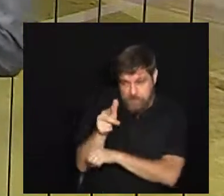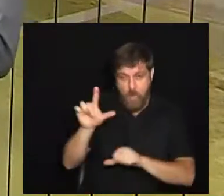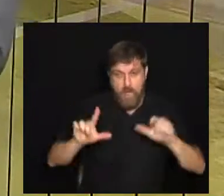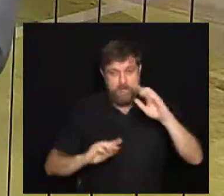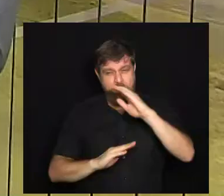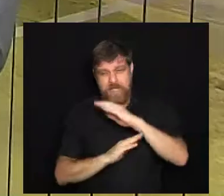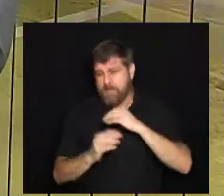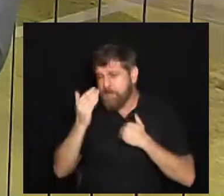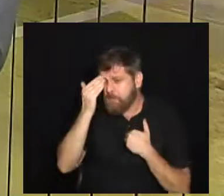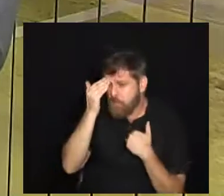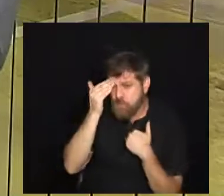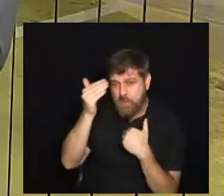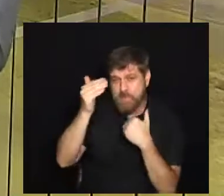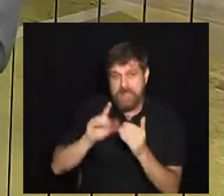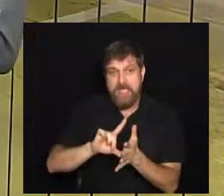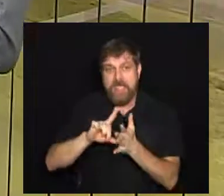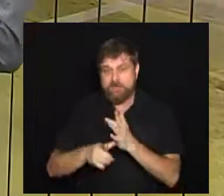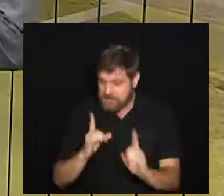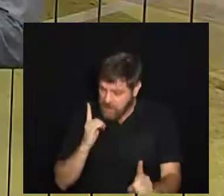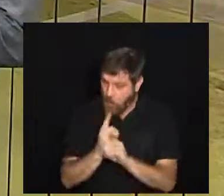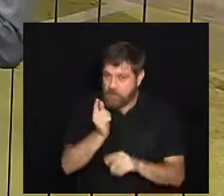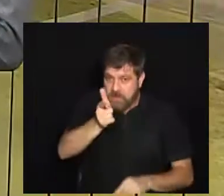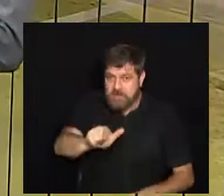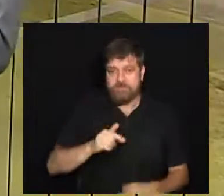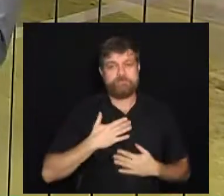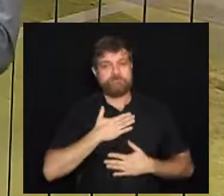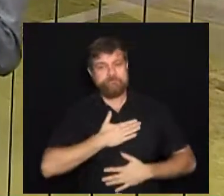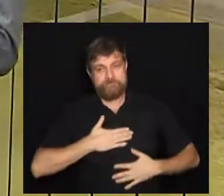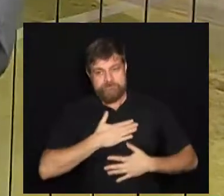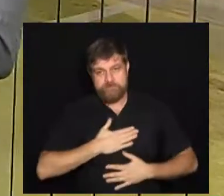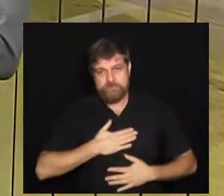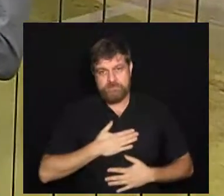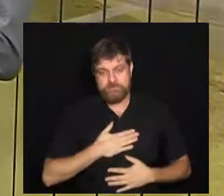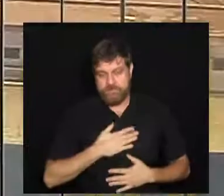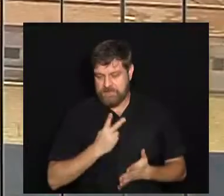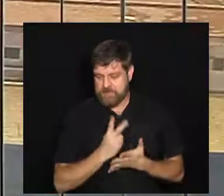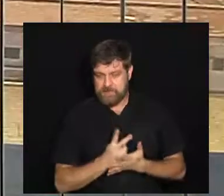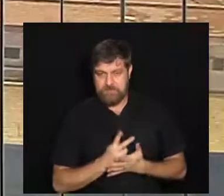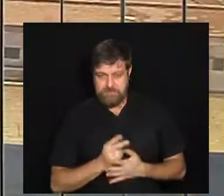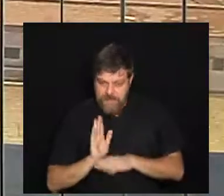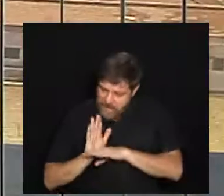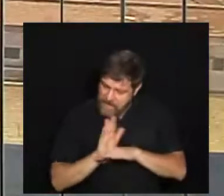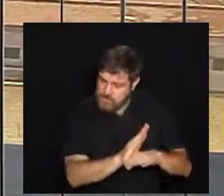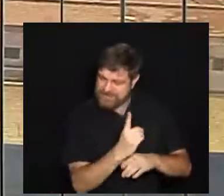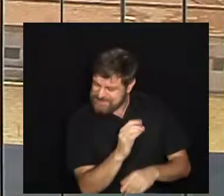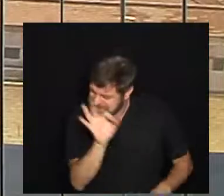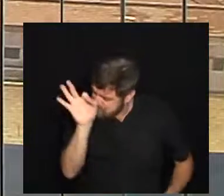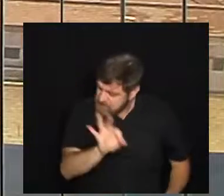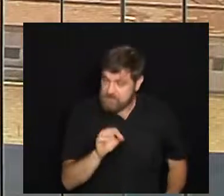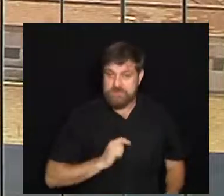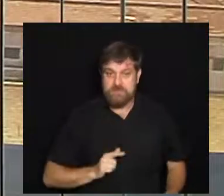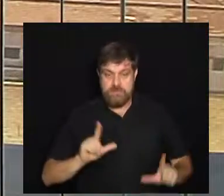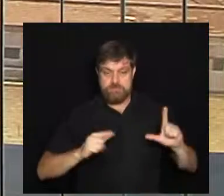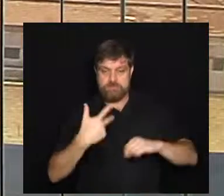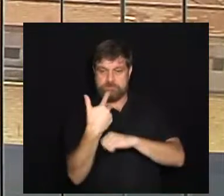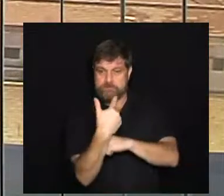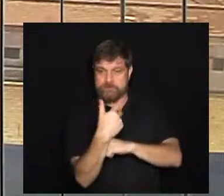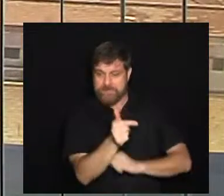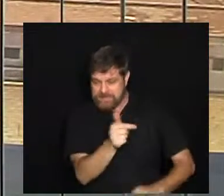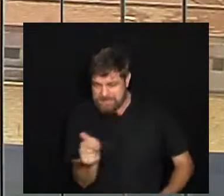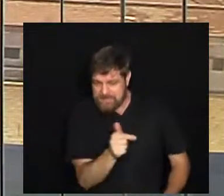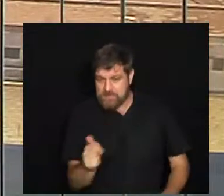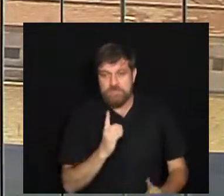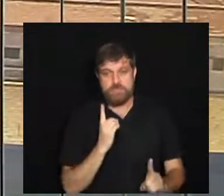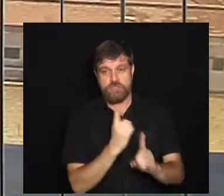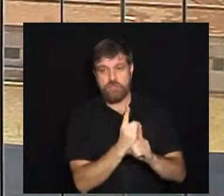muito obrigado e até uma próxima oportunidade um prazer 100% à disposição e outras vezes aqui na tv câmara nesta semana